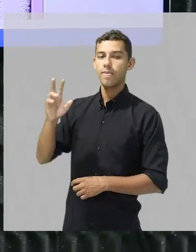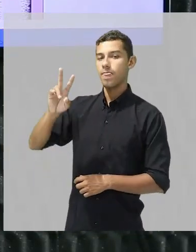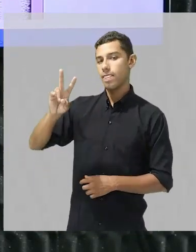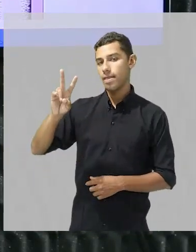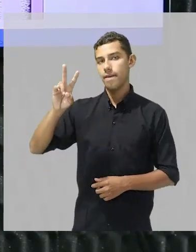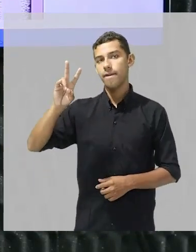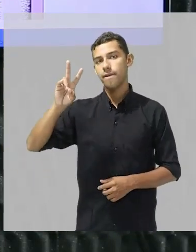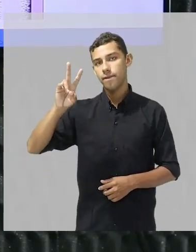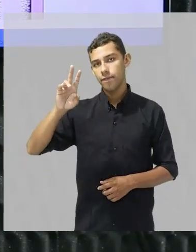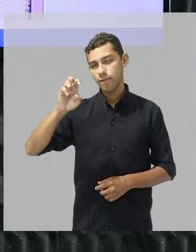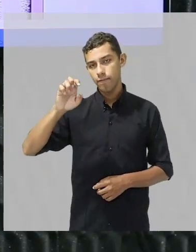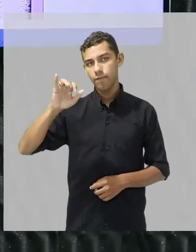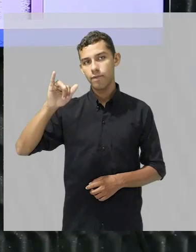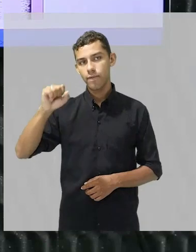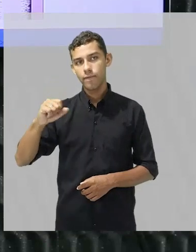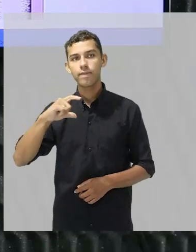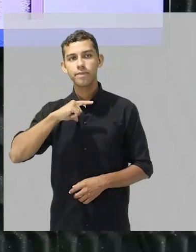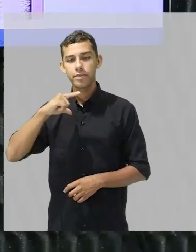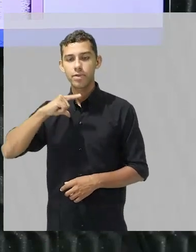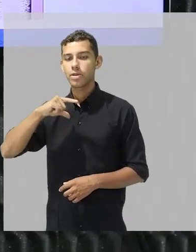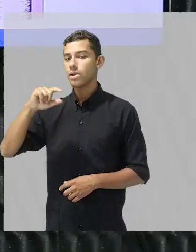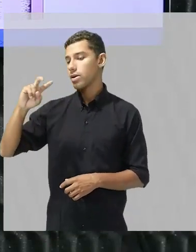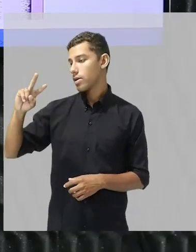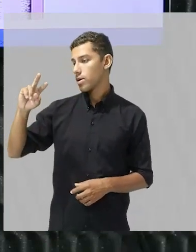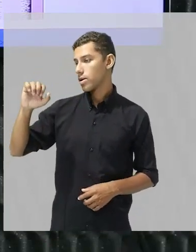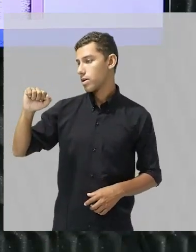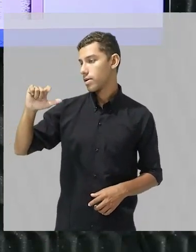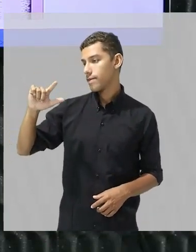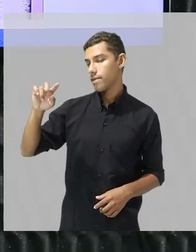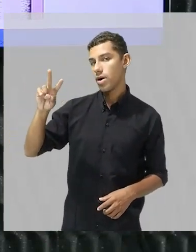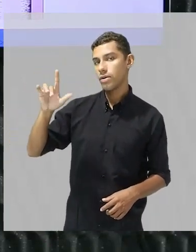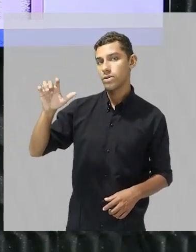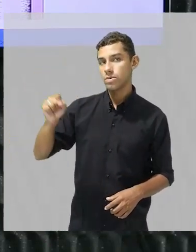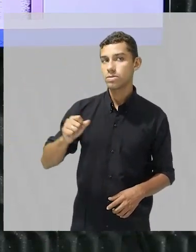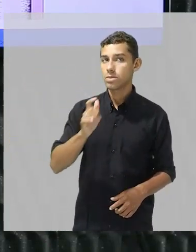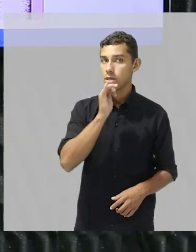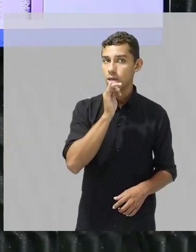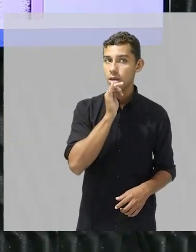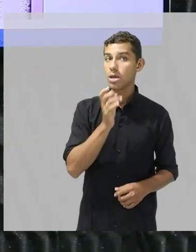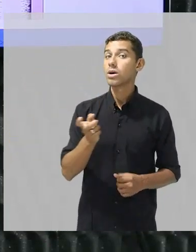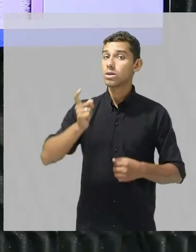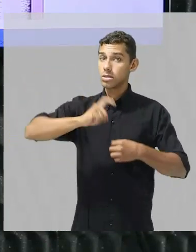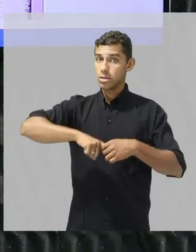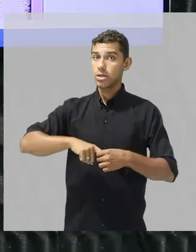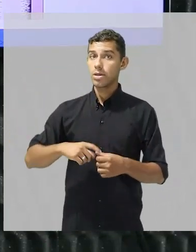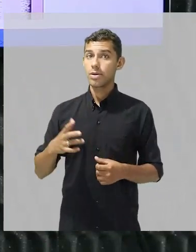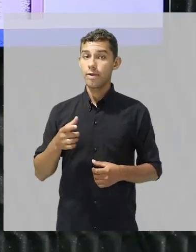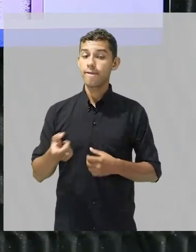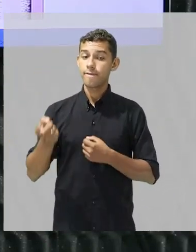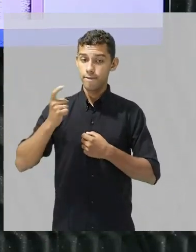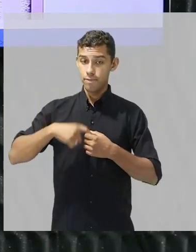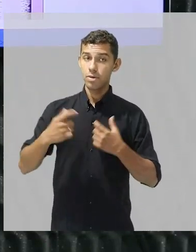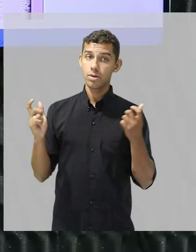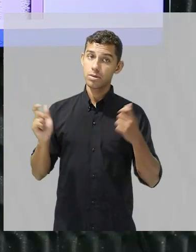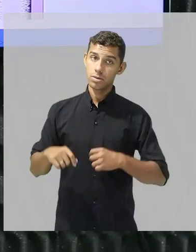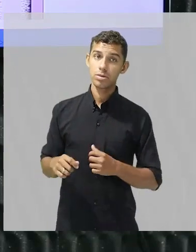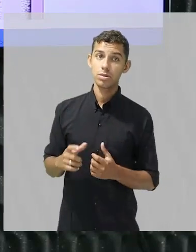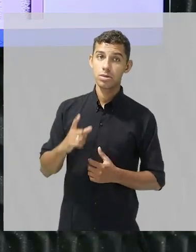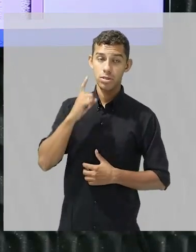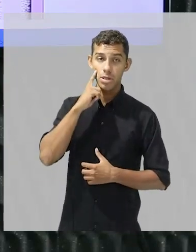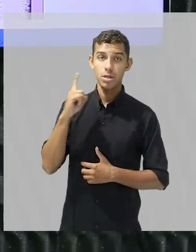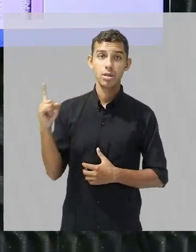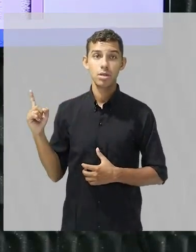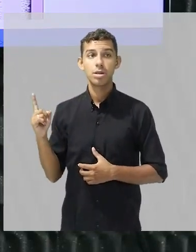papel das veias, porque dentro dela existem essas válvulas que, quando o sangue ele vai querer voltar aqui por conta da influência da